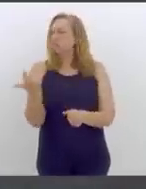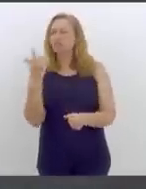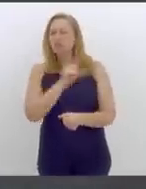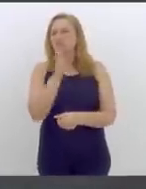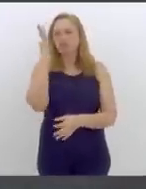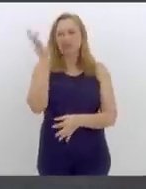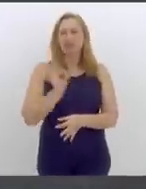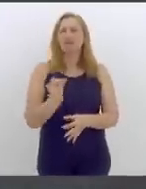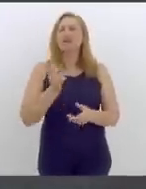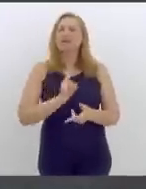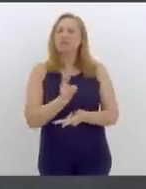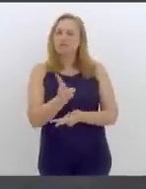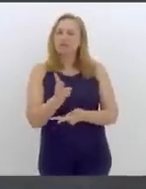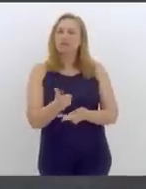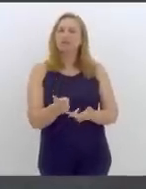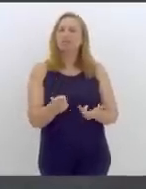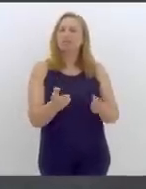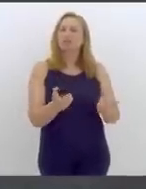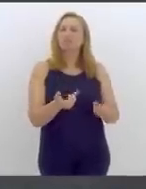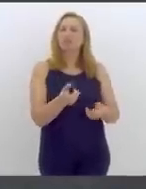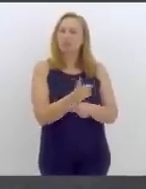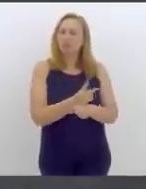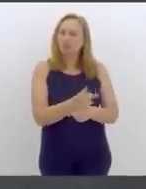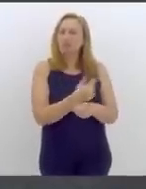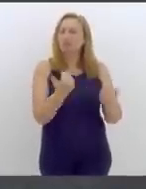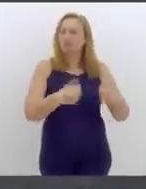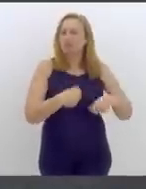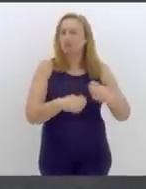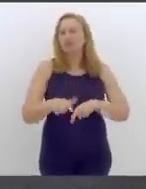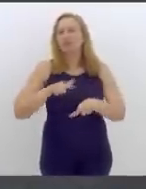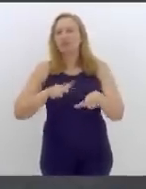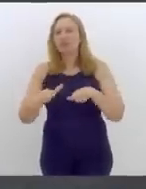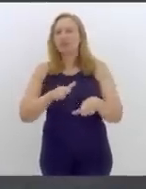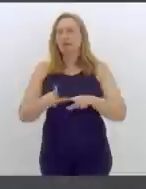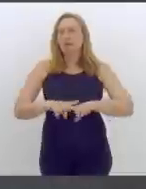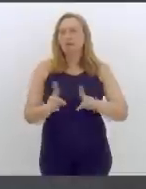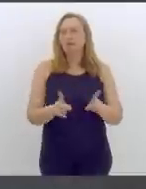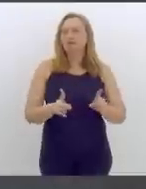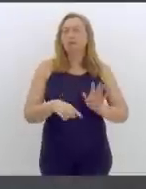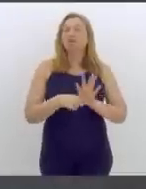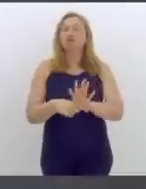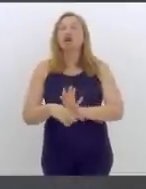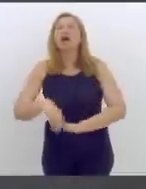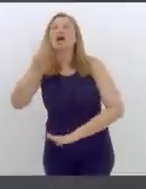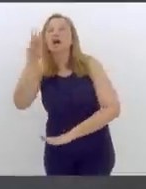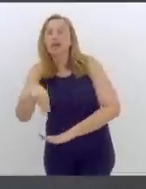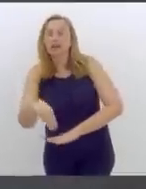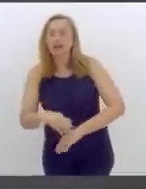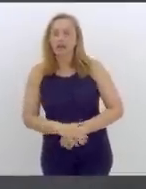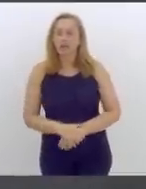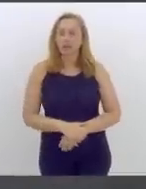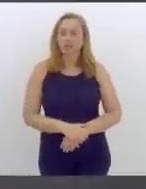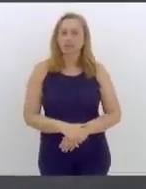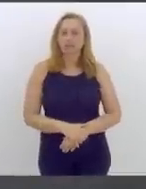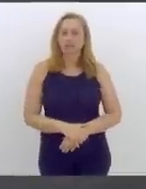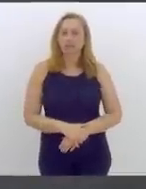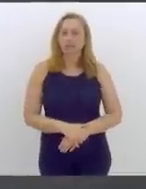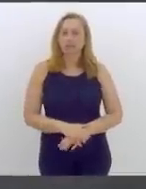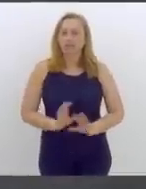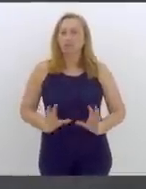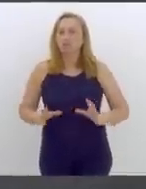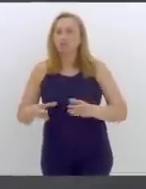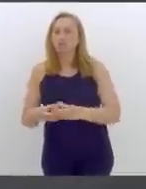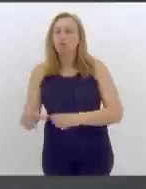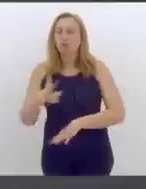tá sempre buscando a necessidade de serviço só que é uma necessidade de serviço para atender a um nicho privado que tem caso